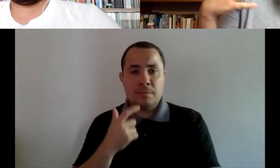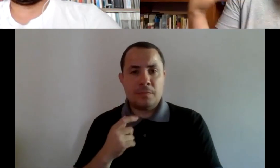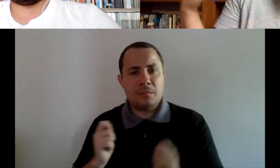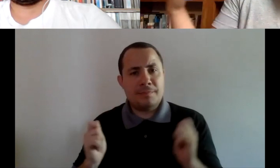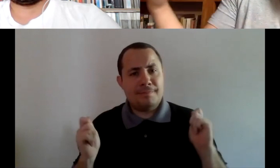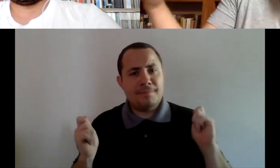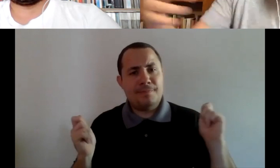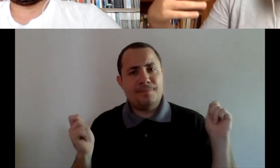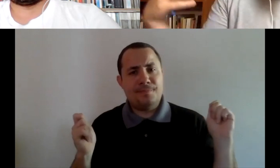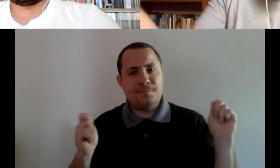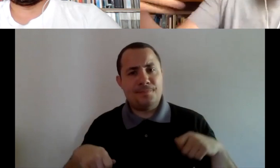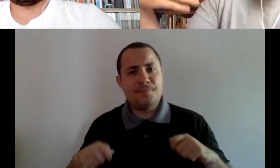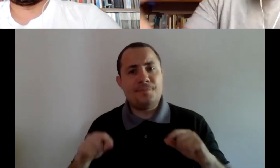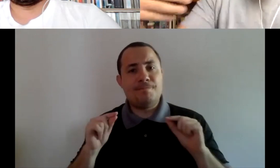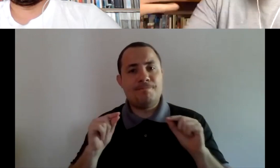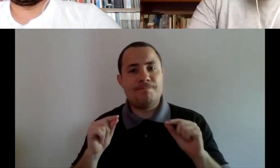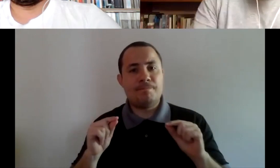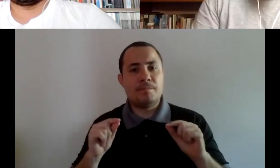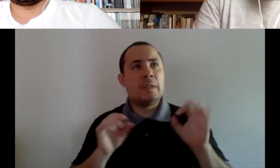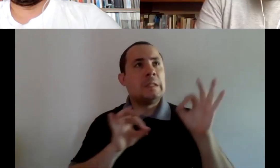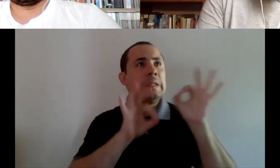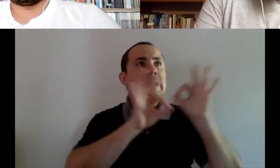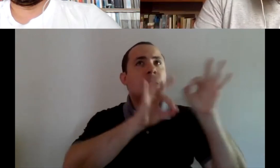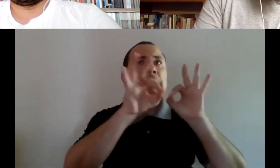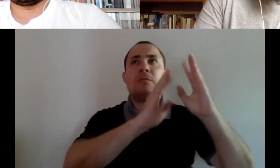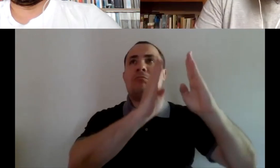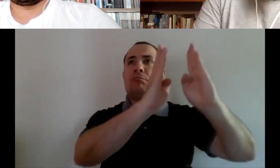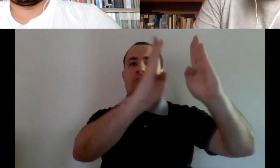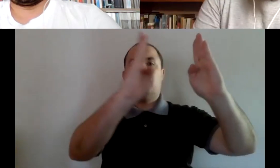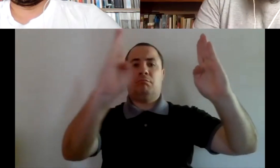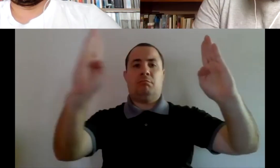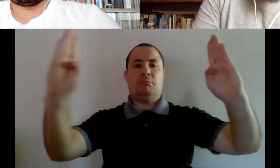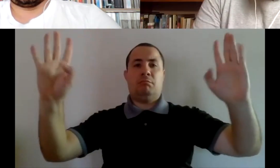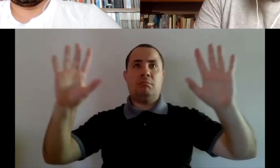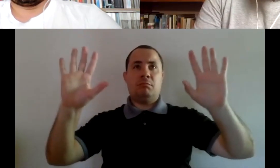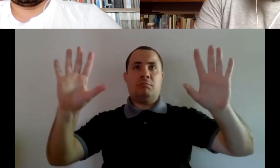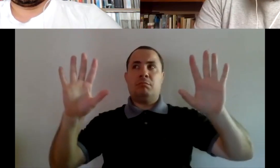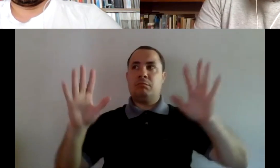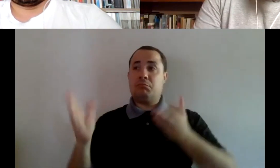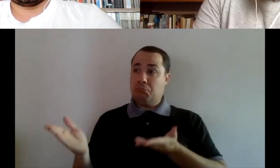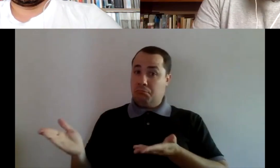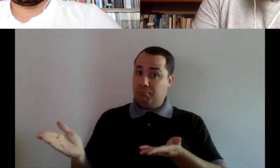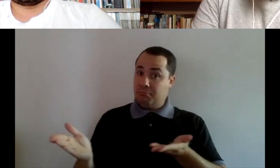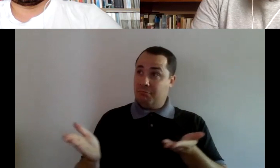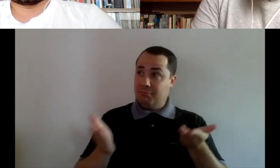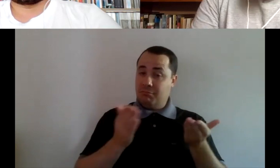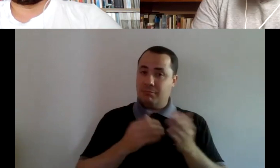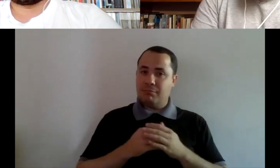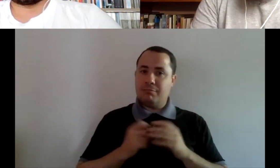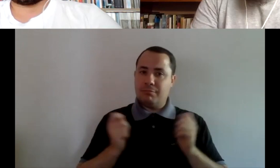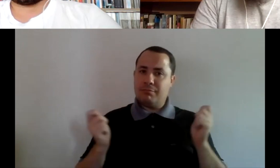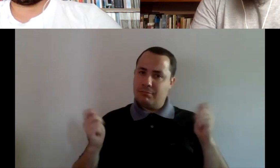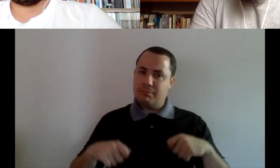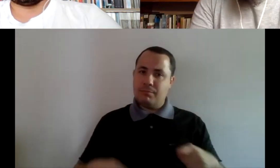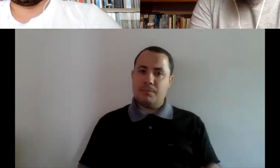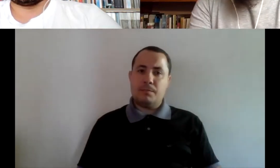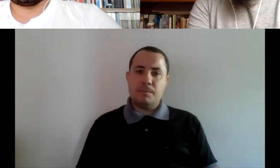para a gente apresentar novos livros para as pessoas.